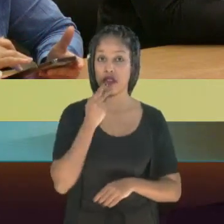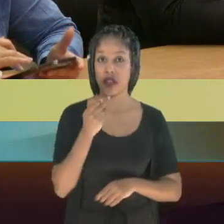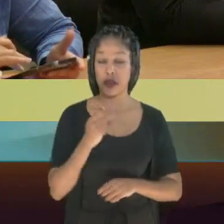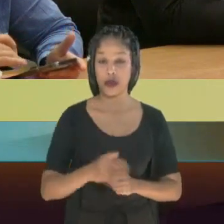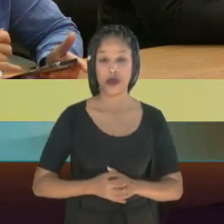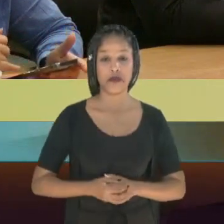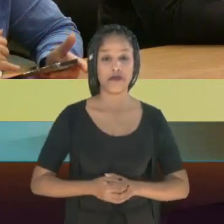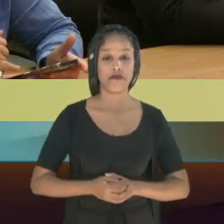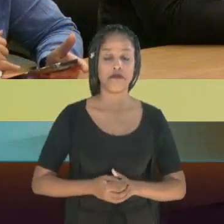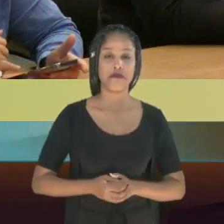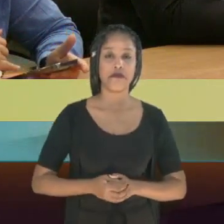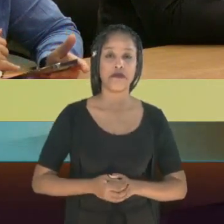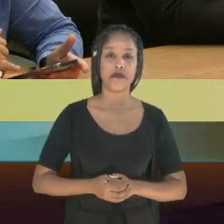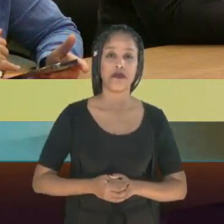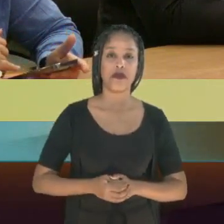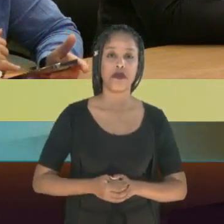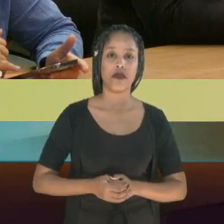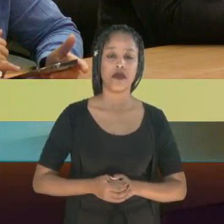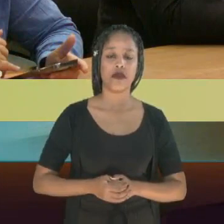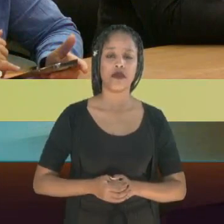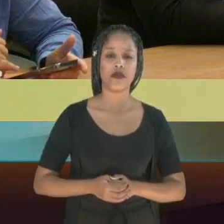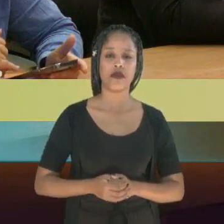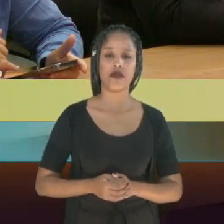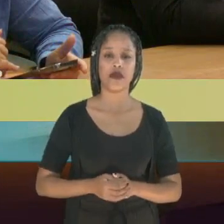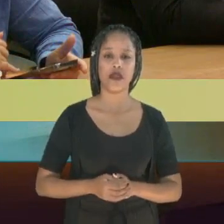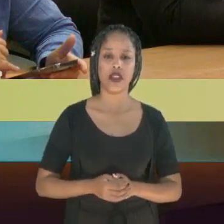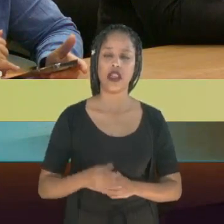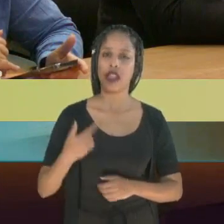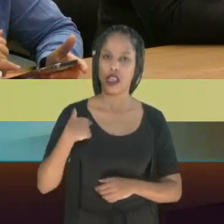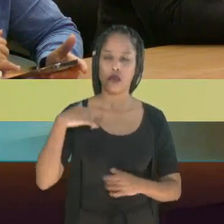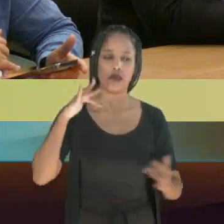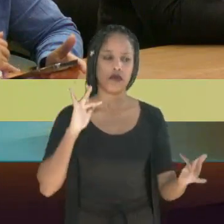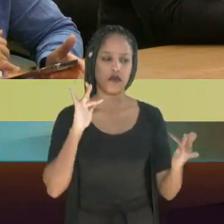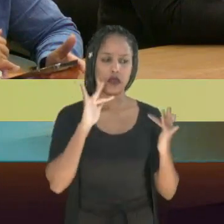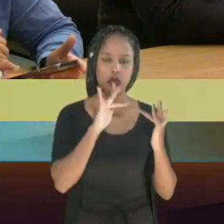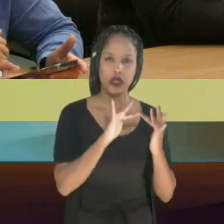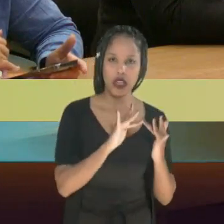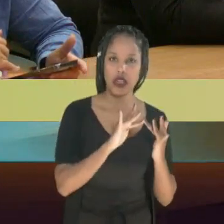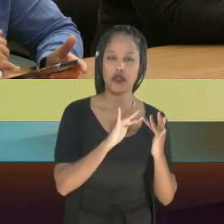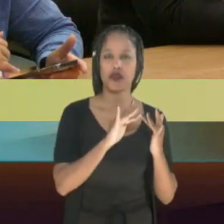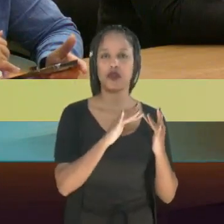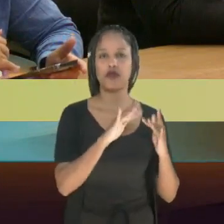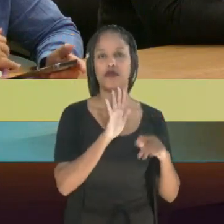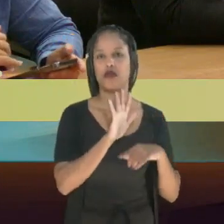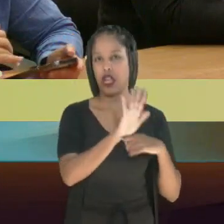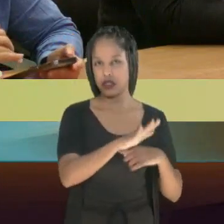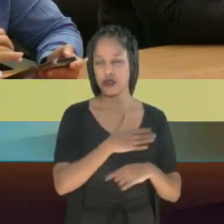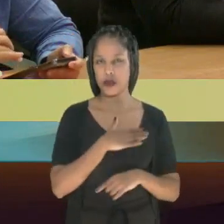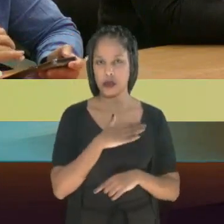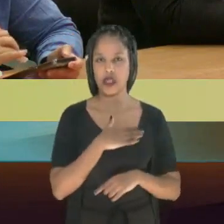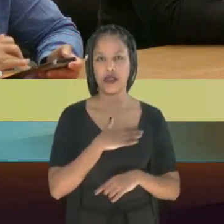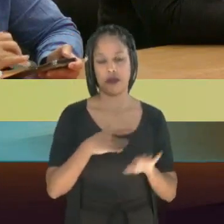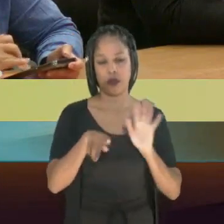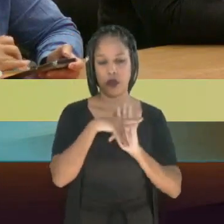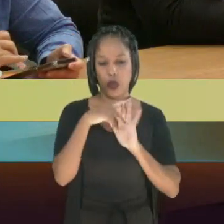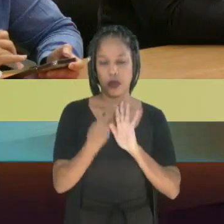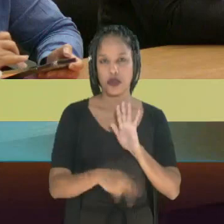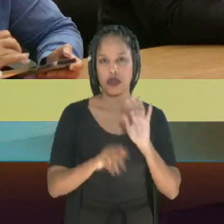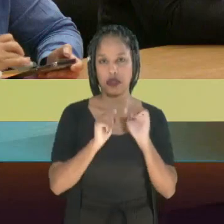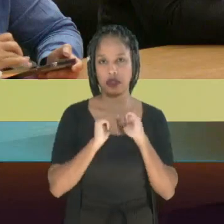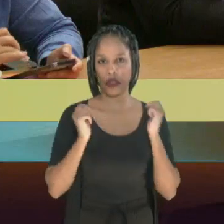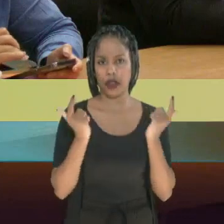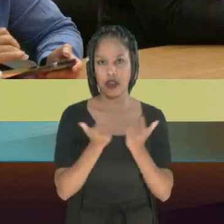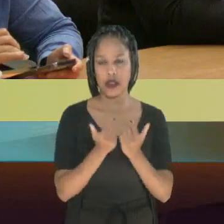e logo, logo, contactei com a minha assessoria aqui da casa,